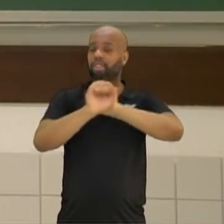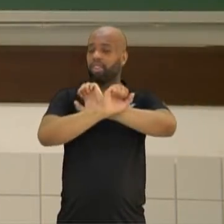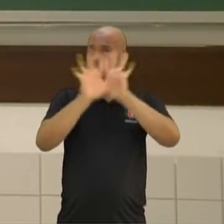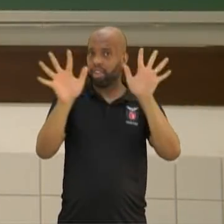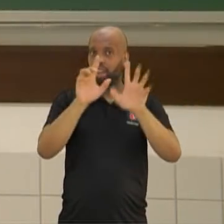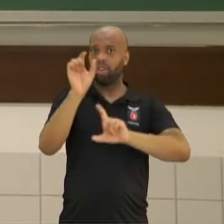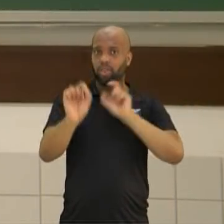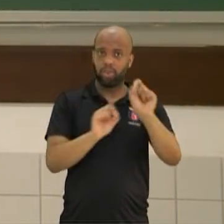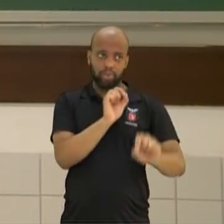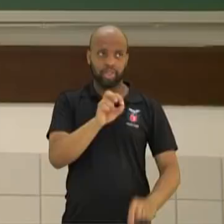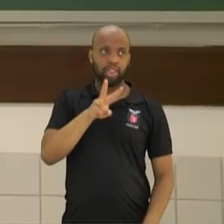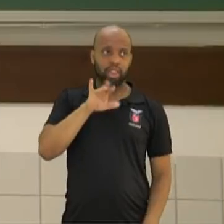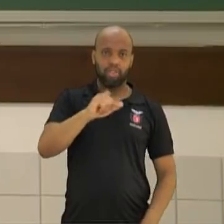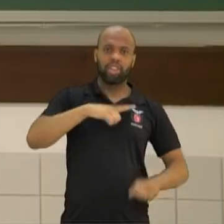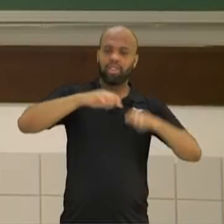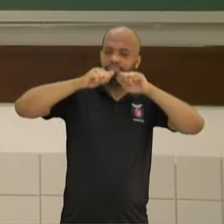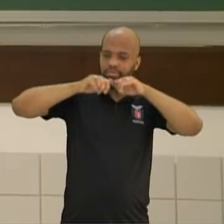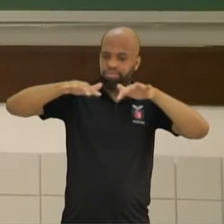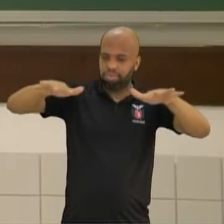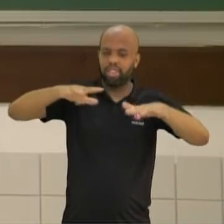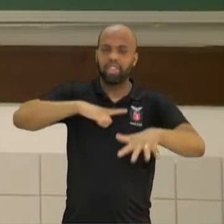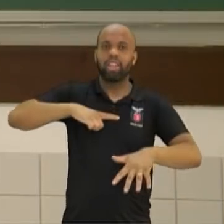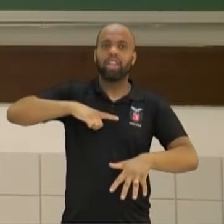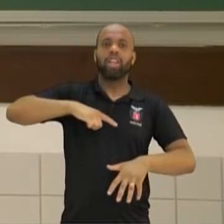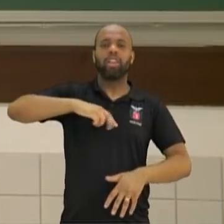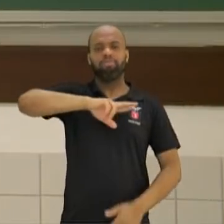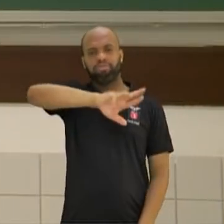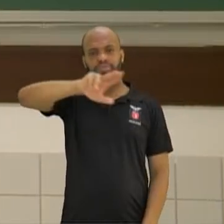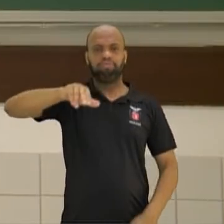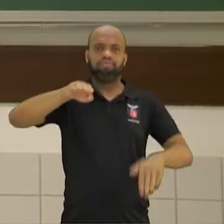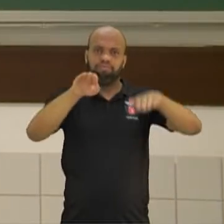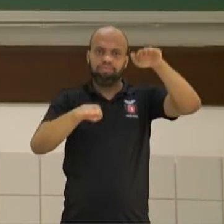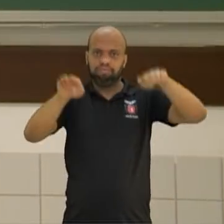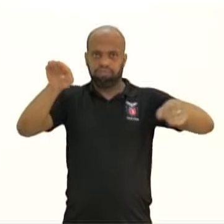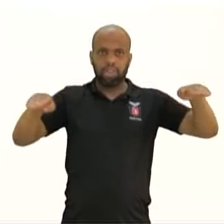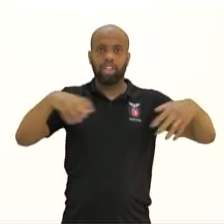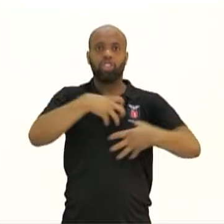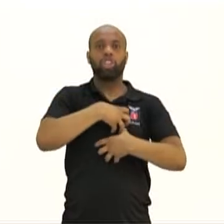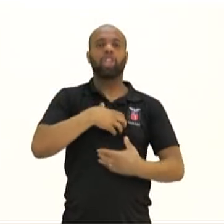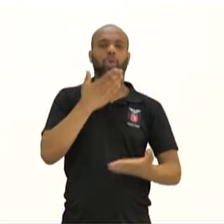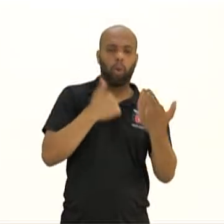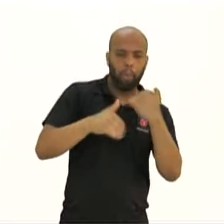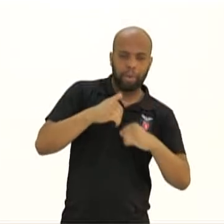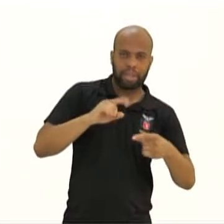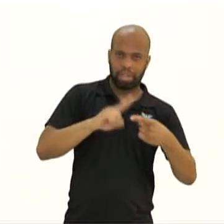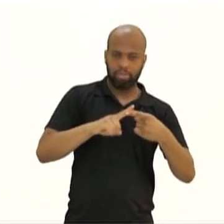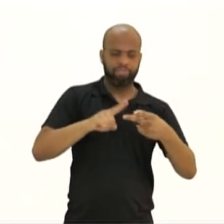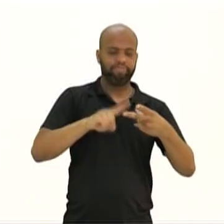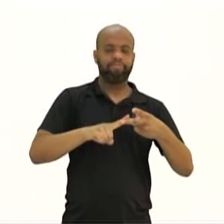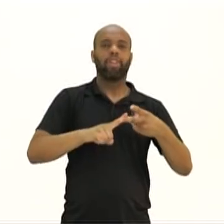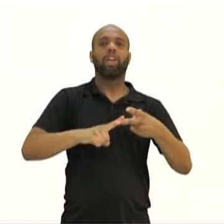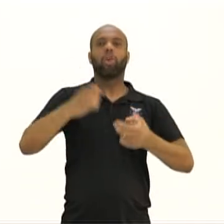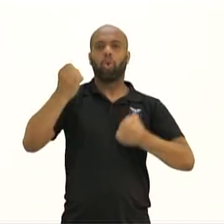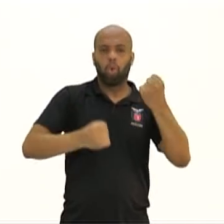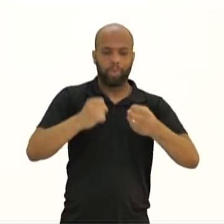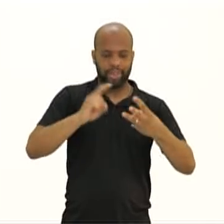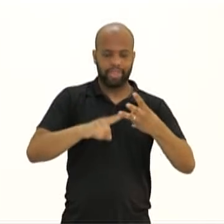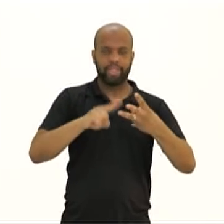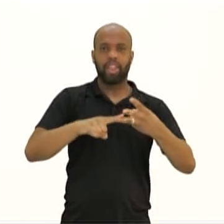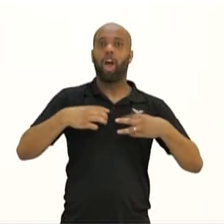clara, ela vai se disseminar nos mais variados níveis, desde o alimentar, automobilístico,